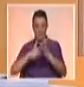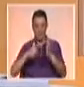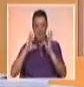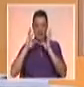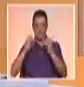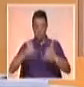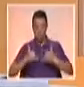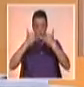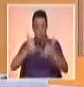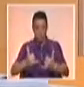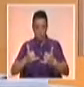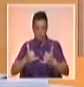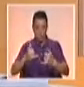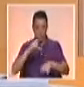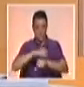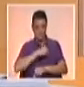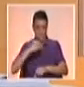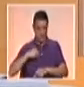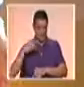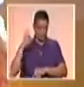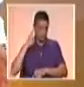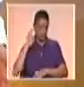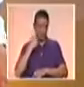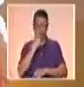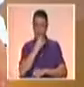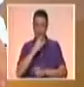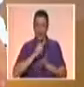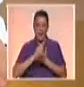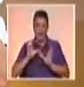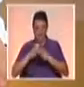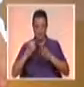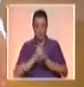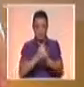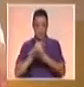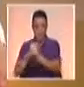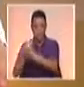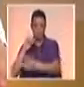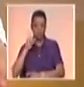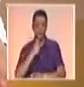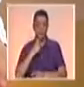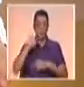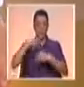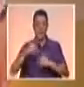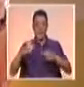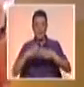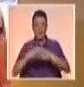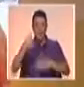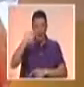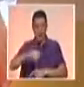era o que havia. Depois o próprio otorrino indicou-me as equipas de apoio aos surdos, pronto, eu procurei uma. Nessa equipa